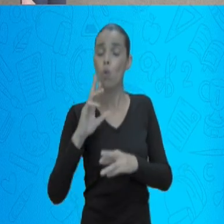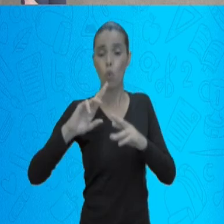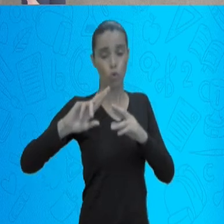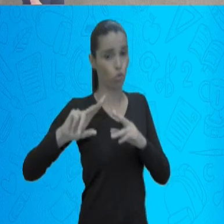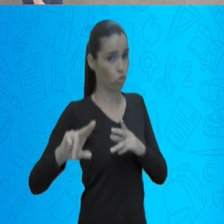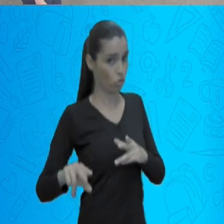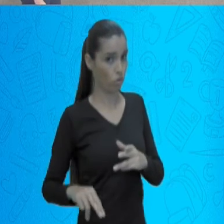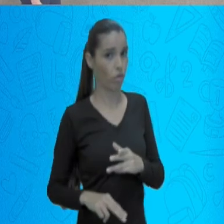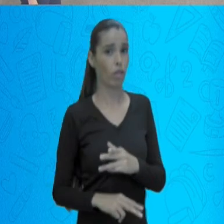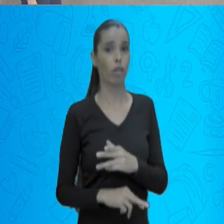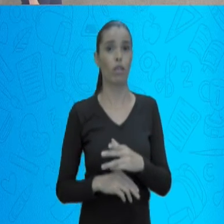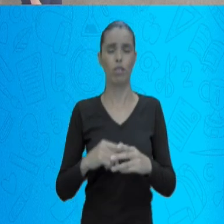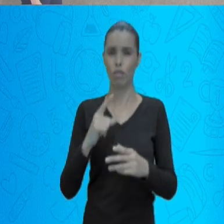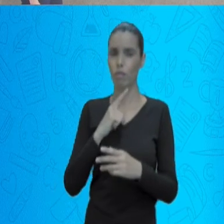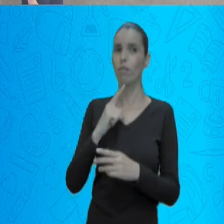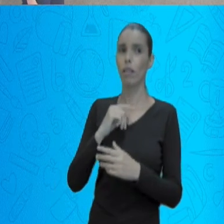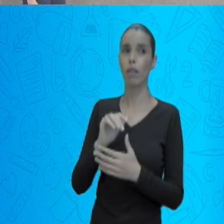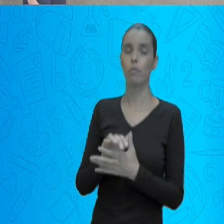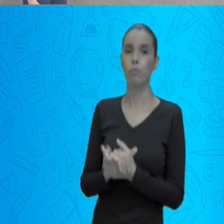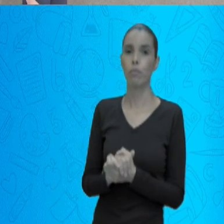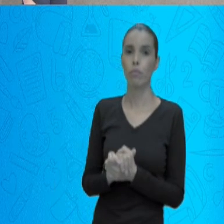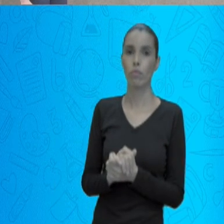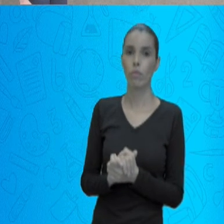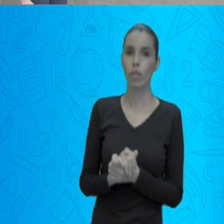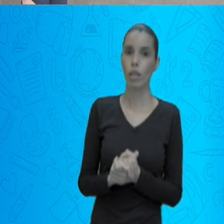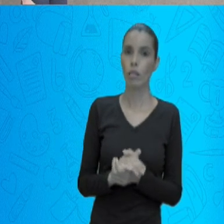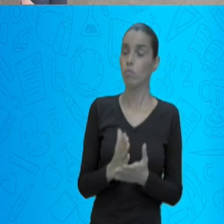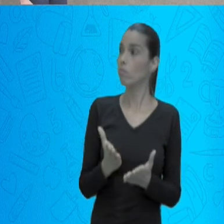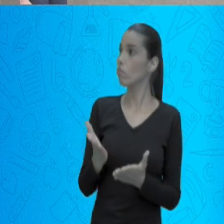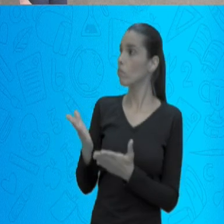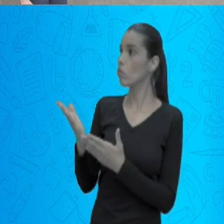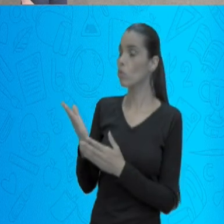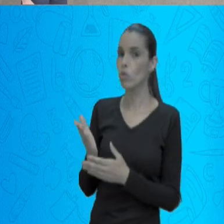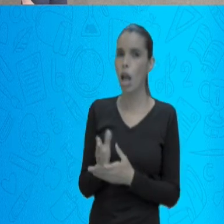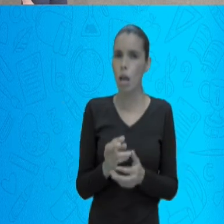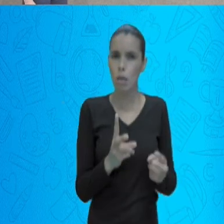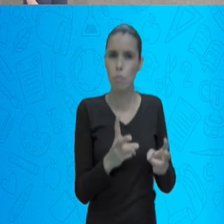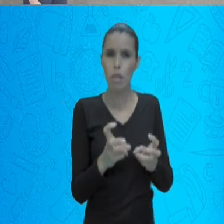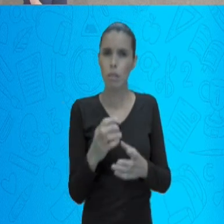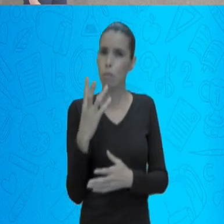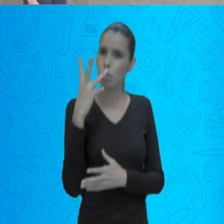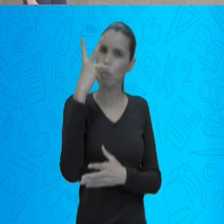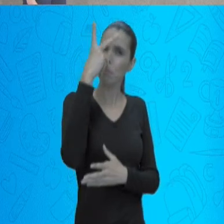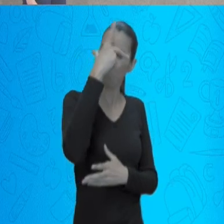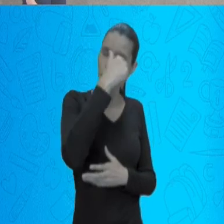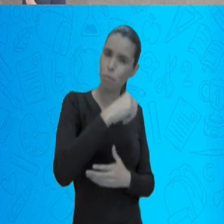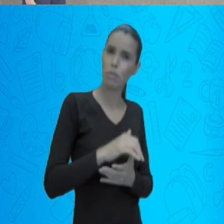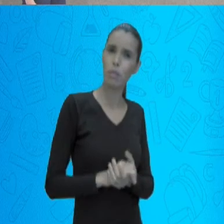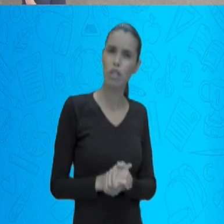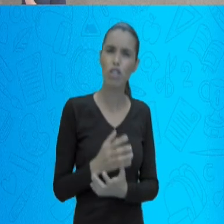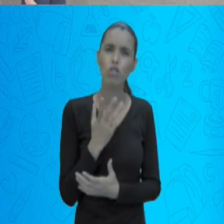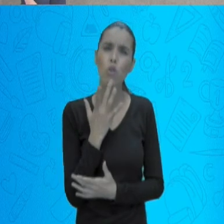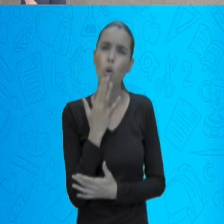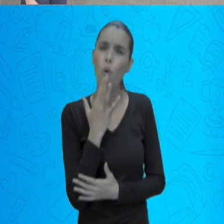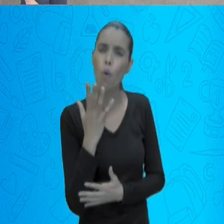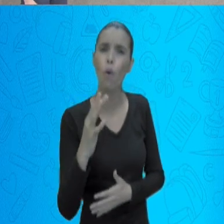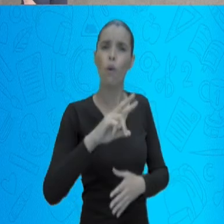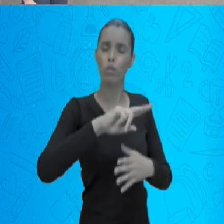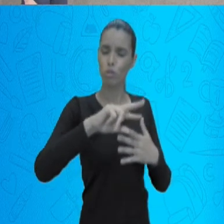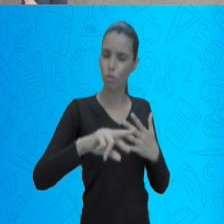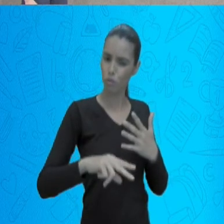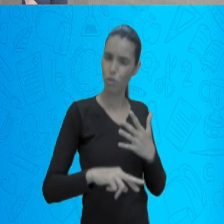lindo! Nós temos aqui diferentes líquidos e a gente percebe